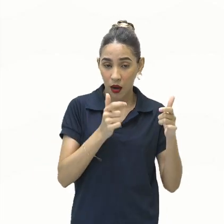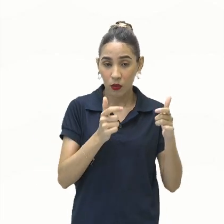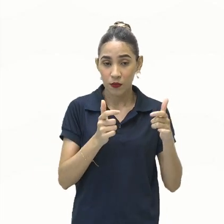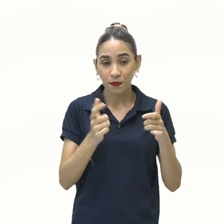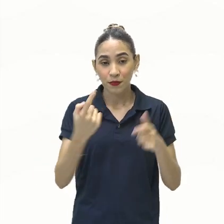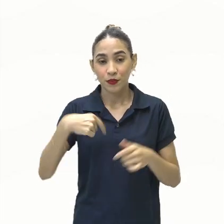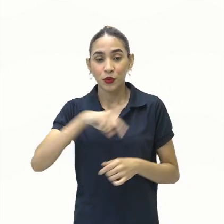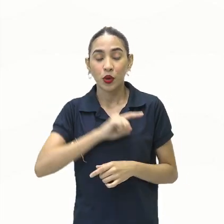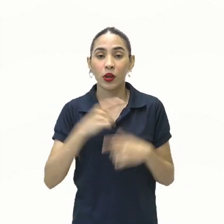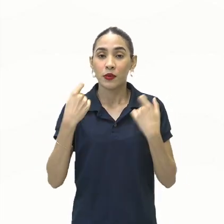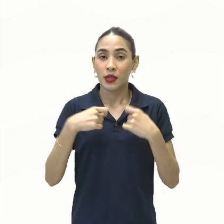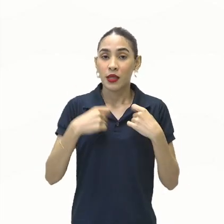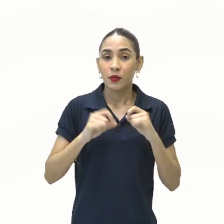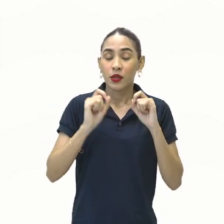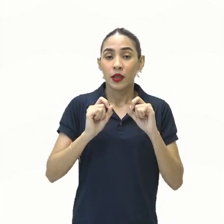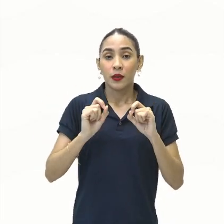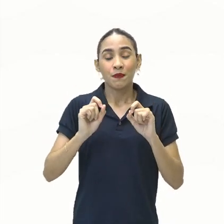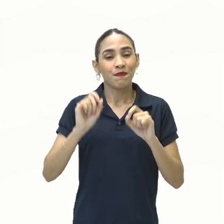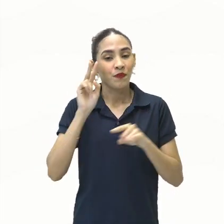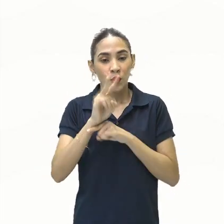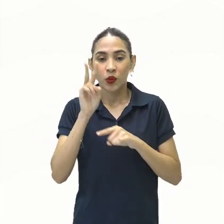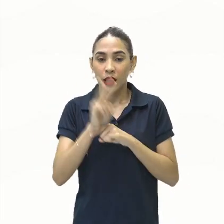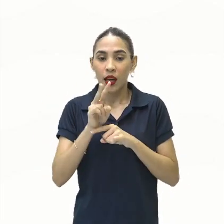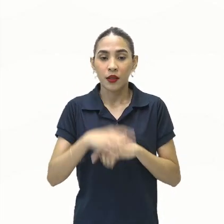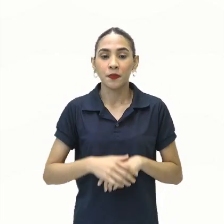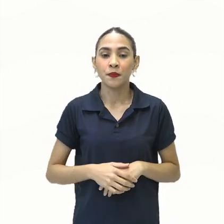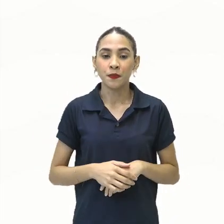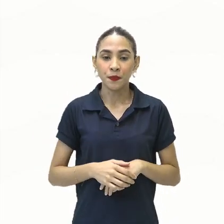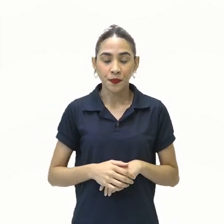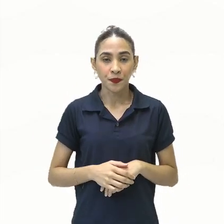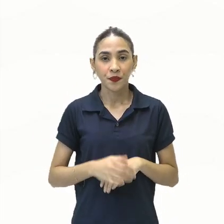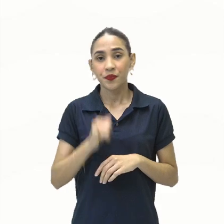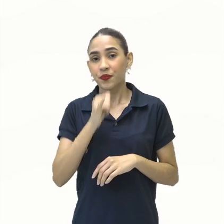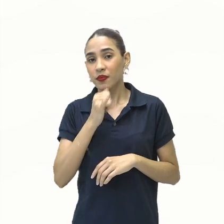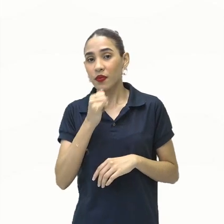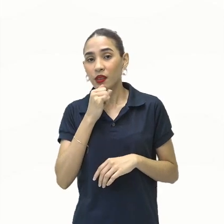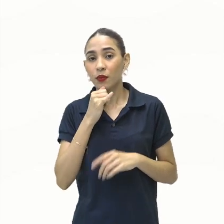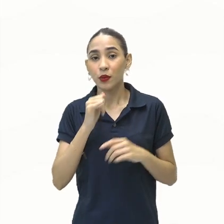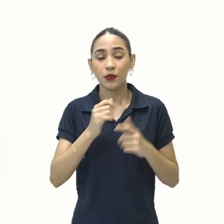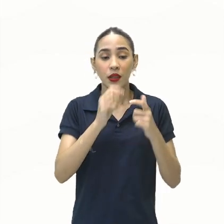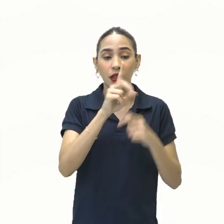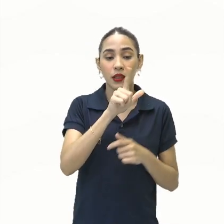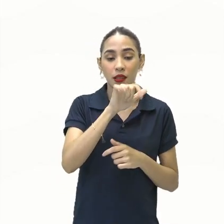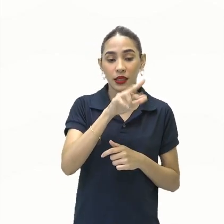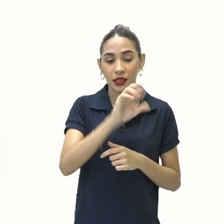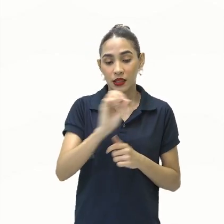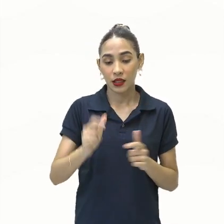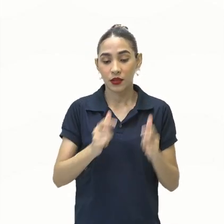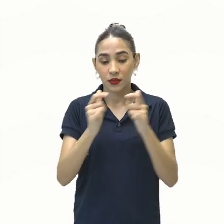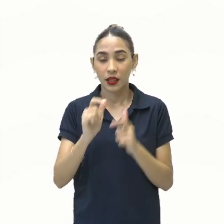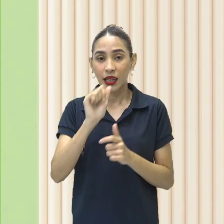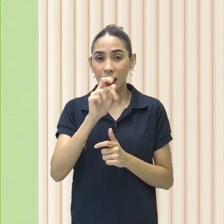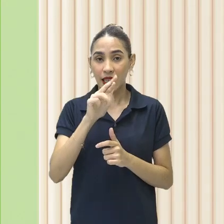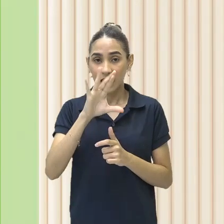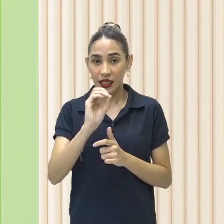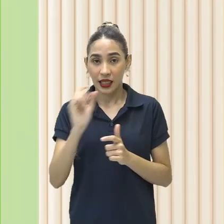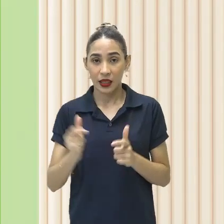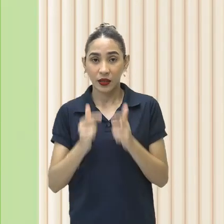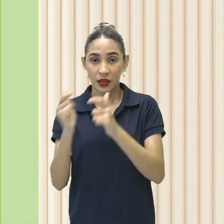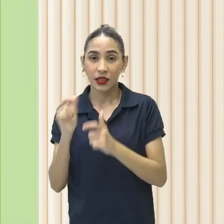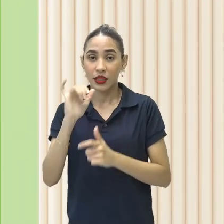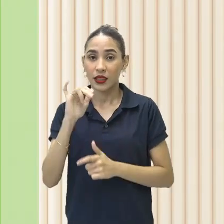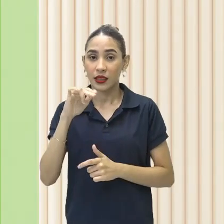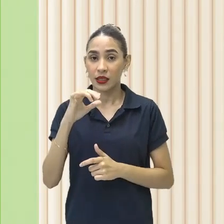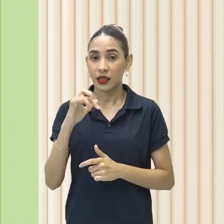que ter cuidado de qualquer forma, seja para ir para o lixão, seja para ir para o aterro, seja para ir para